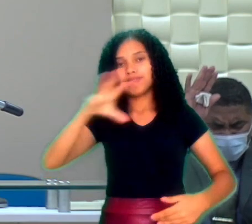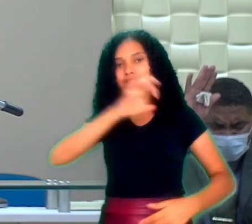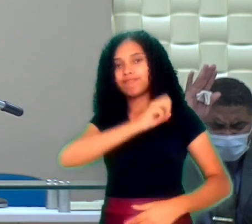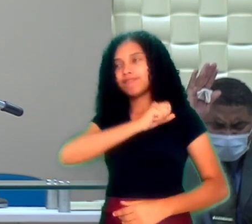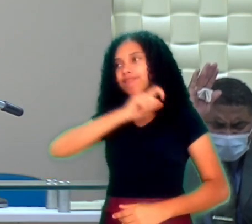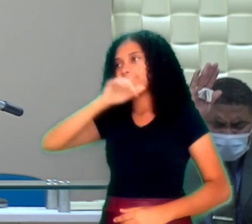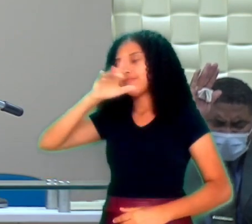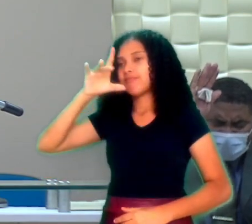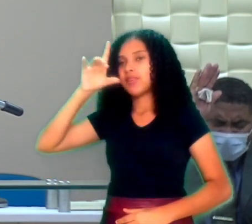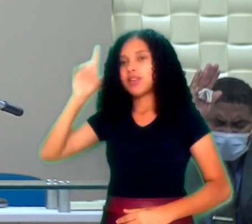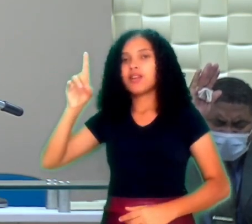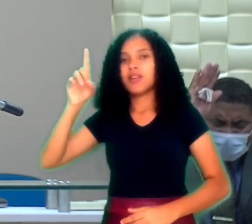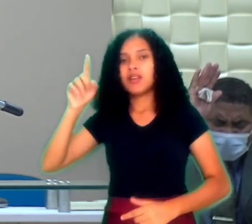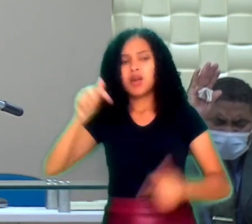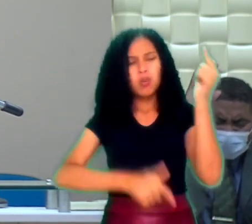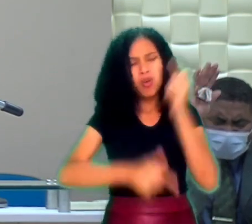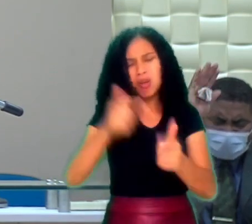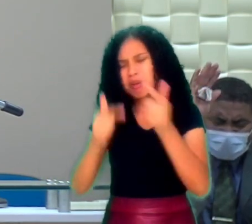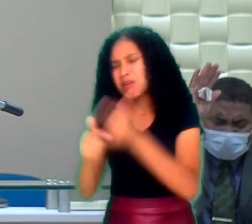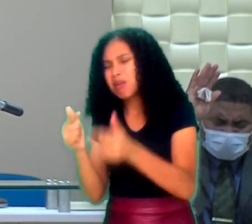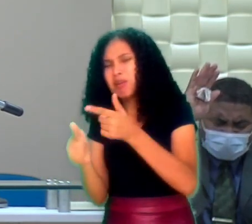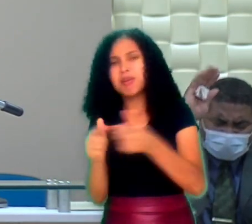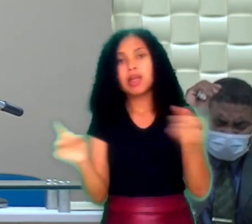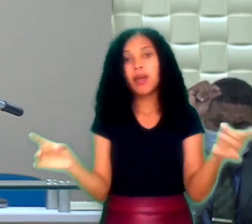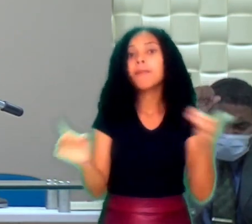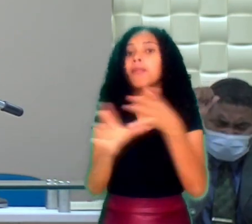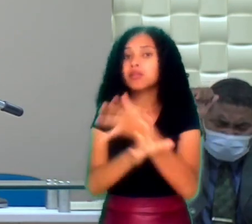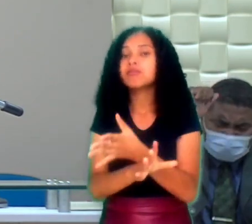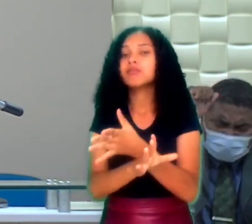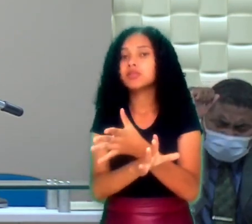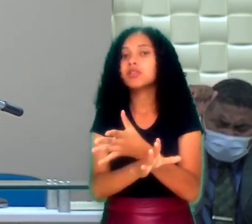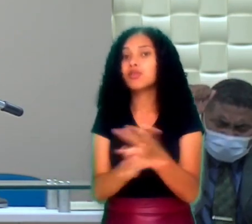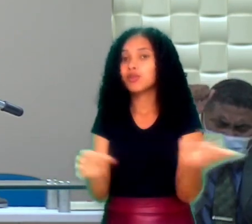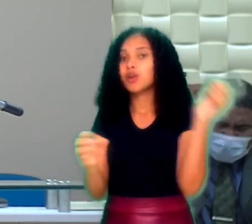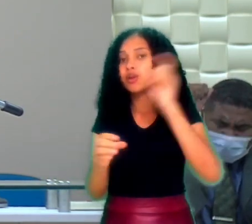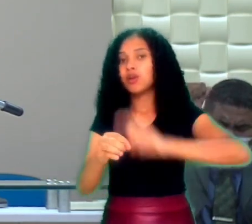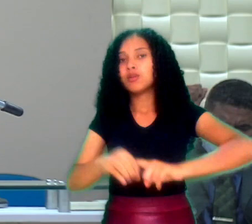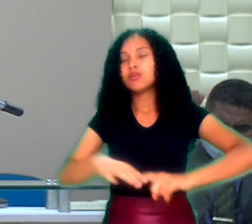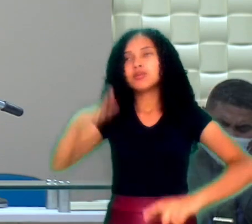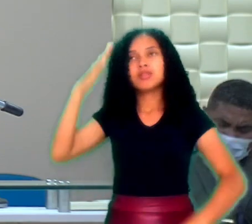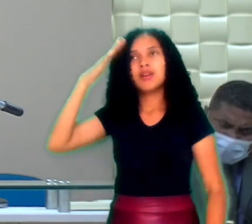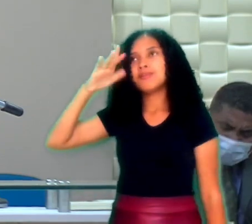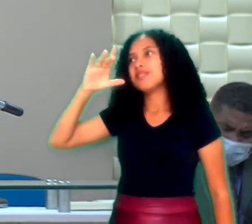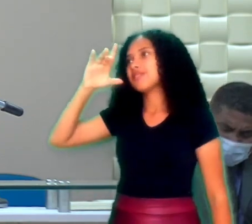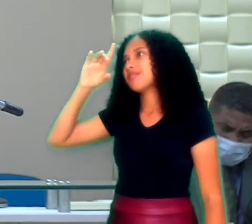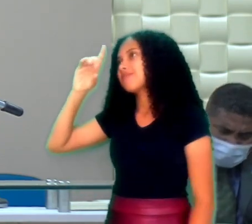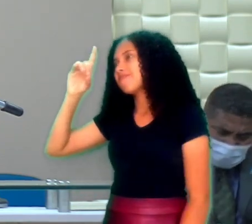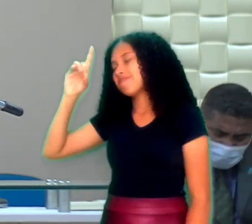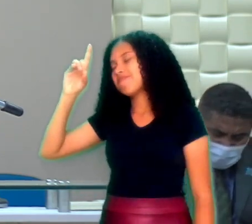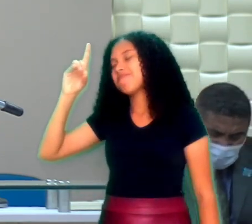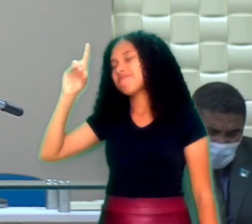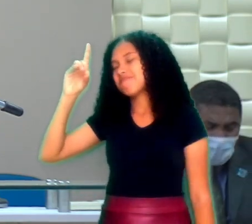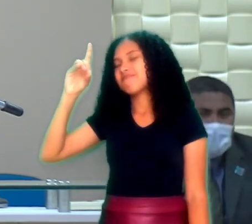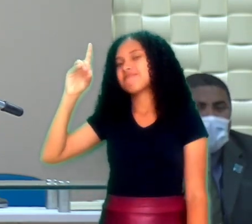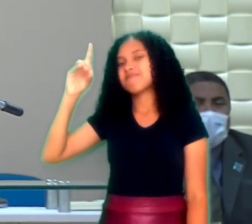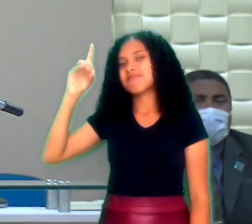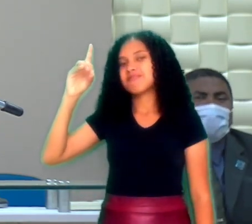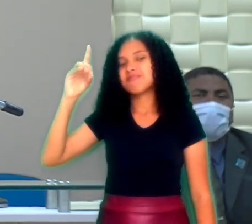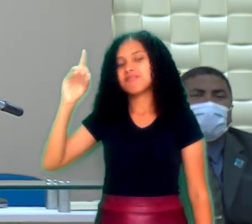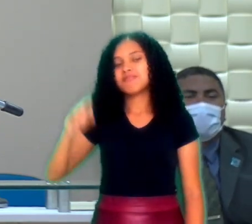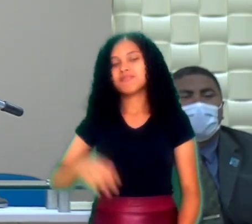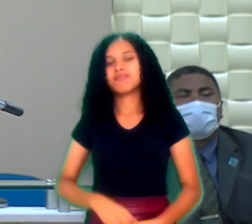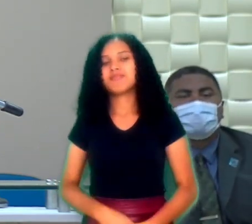Você tem misericórdia? Nós temos misericórdia. Quando alguém falha, a gente